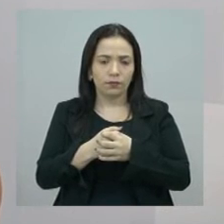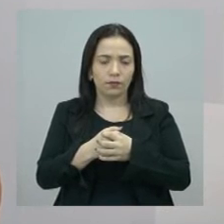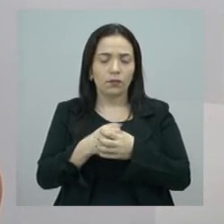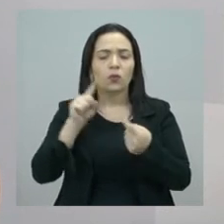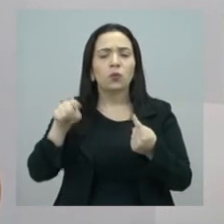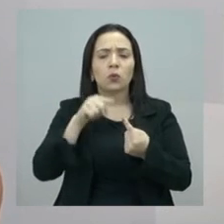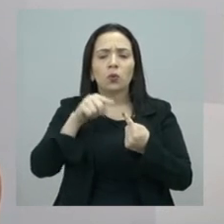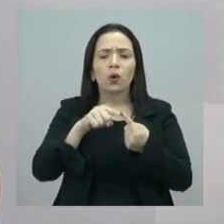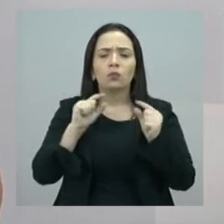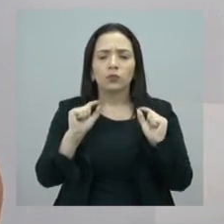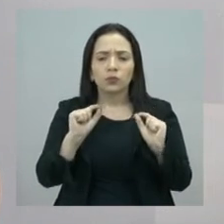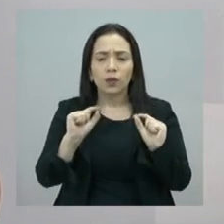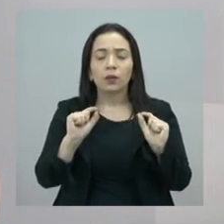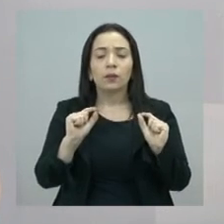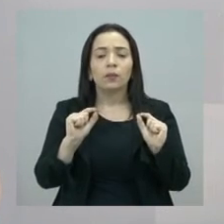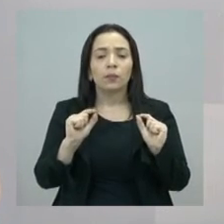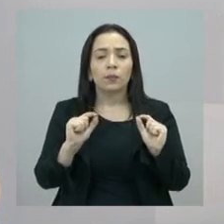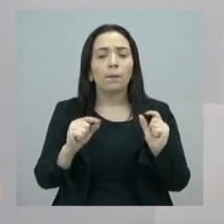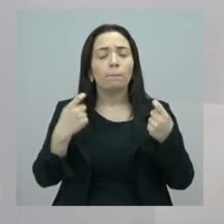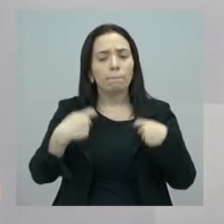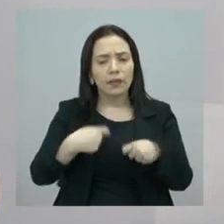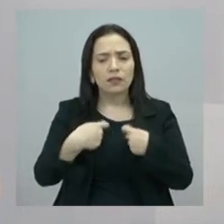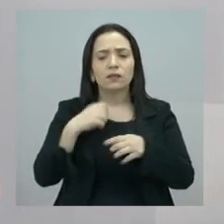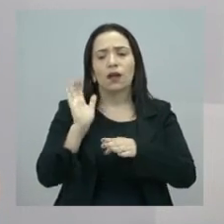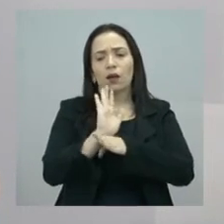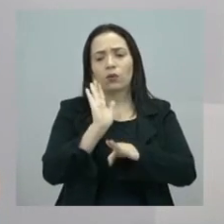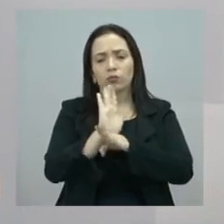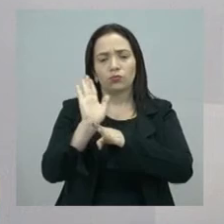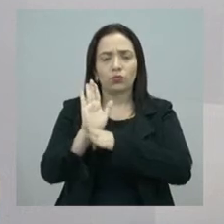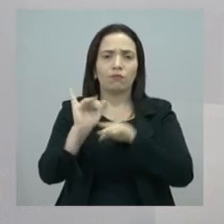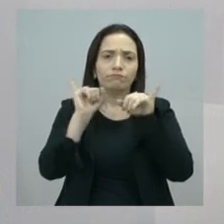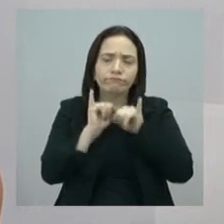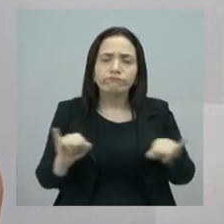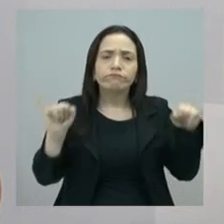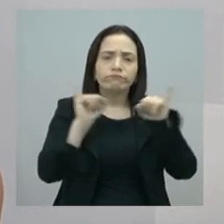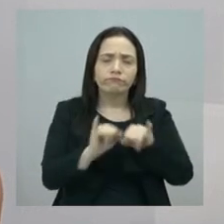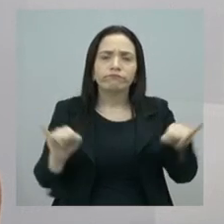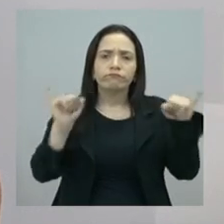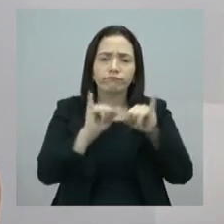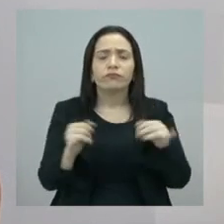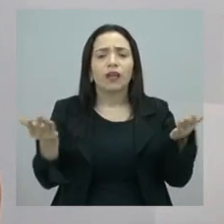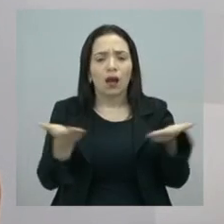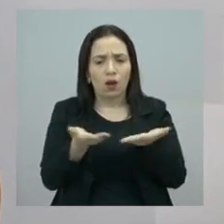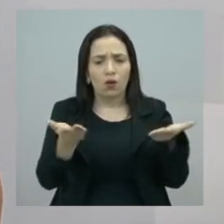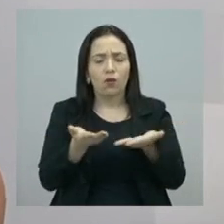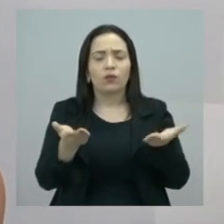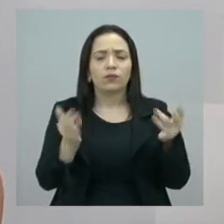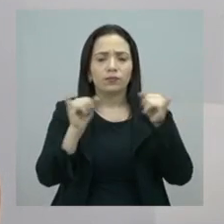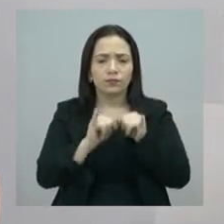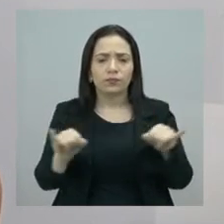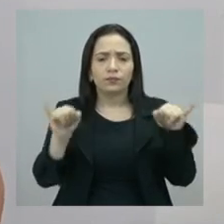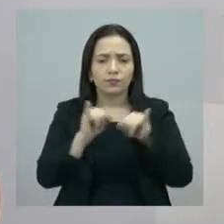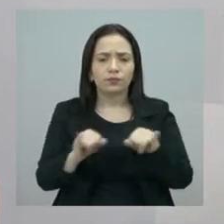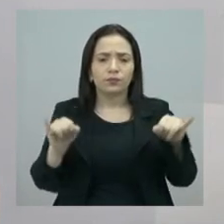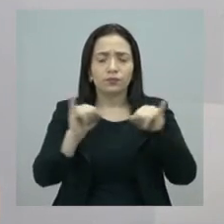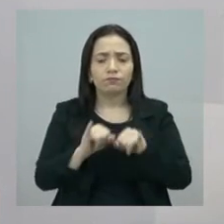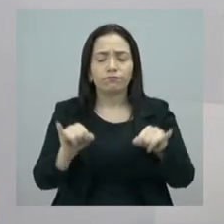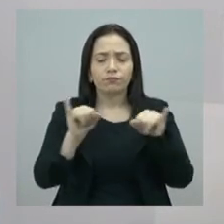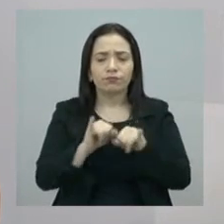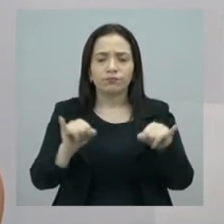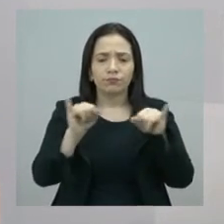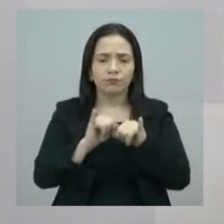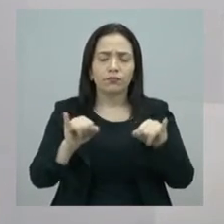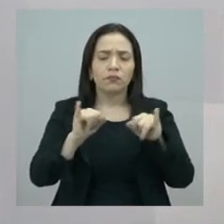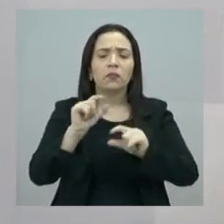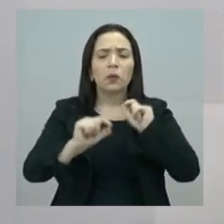objetivo? Para que eles pudessem estar contribuindo nessa campanha, né? Nesse momento de propaganda, mas para